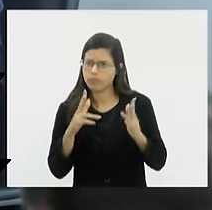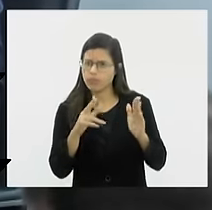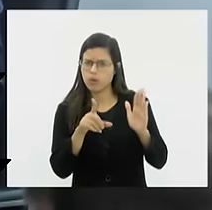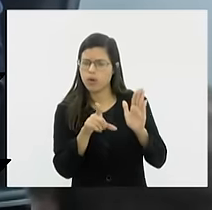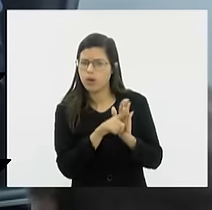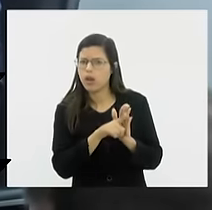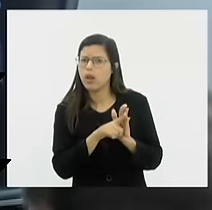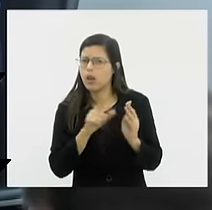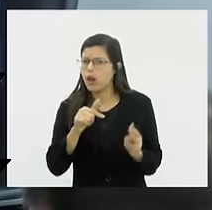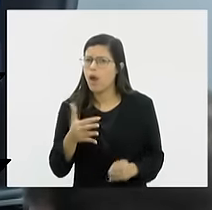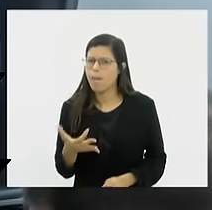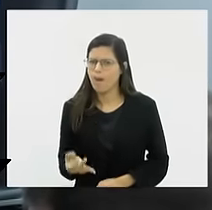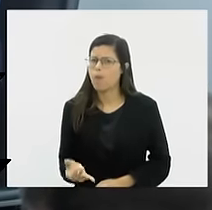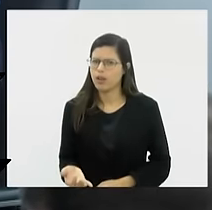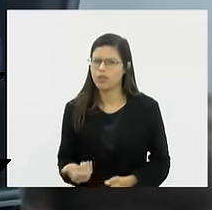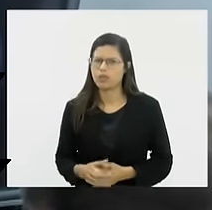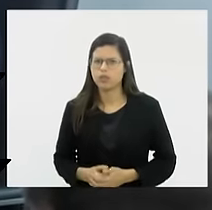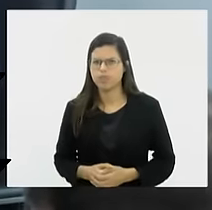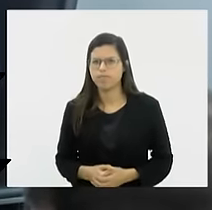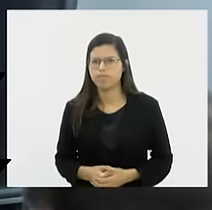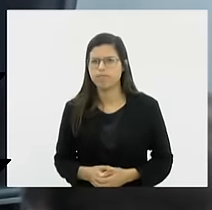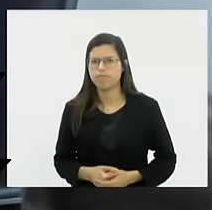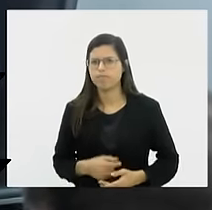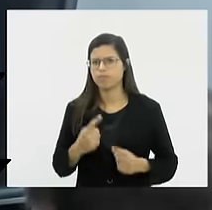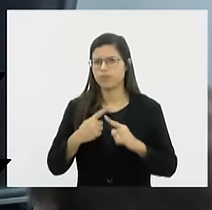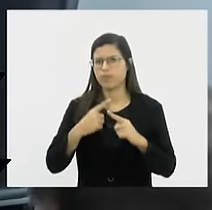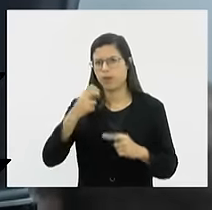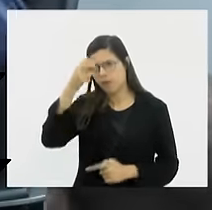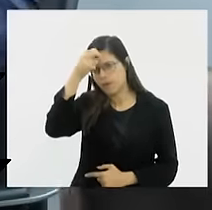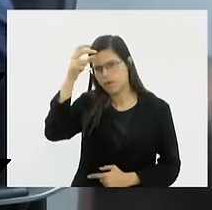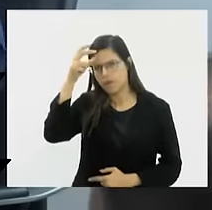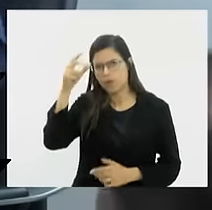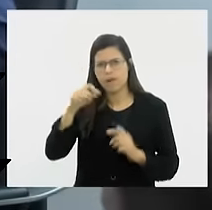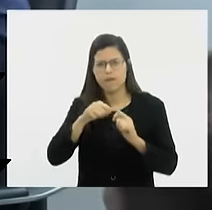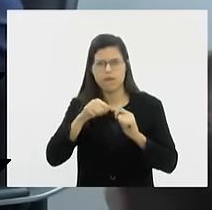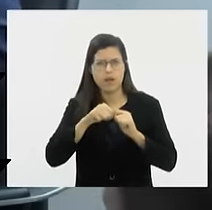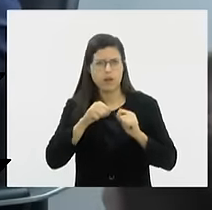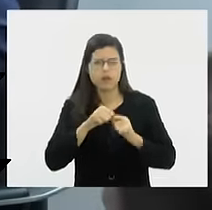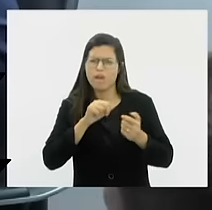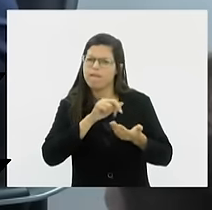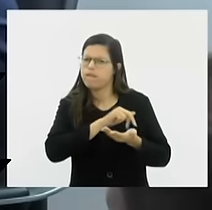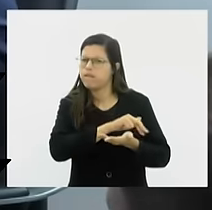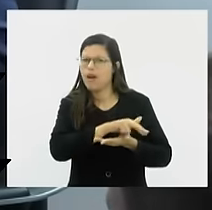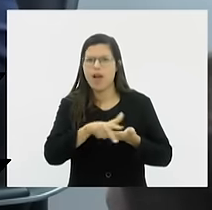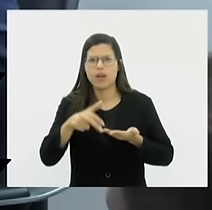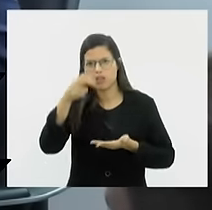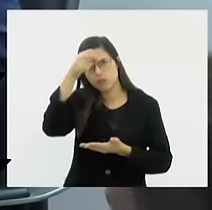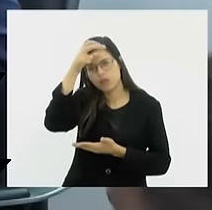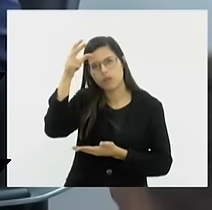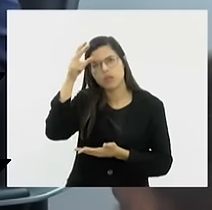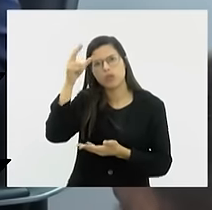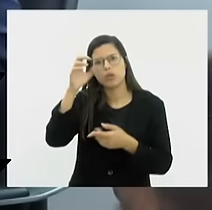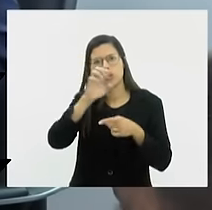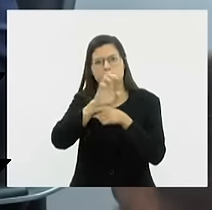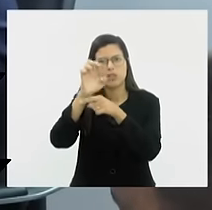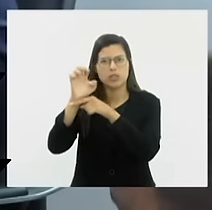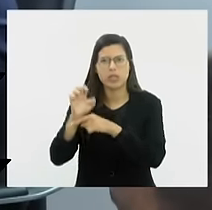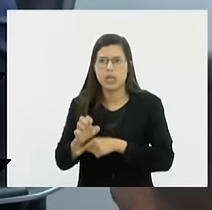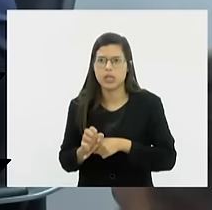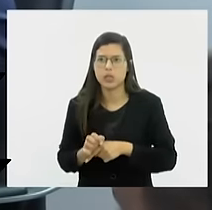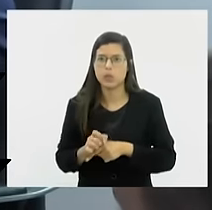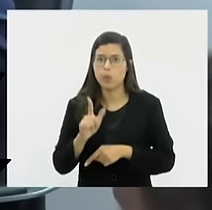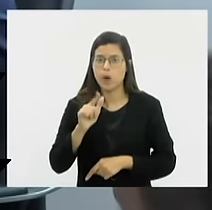uma covardia, porque, na verdade, o que a prefeitura faz, várias prefeituras pelo Estado afora, é usar